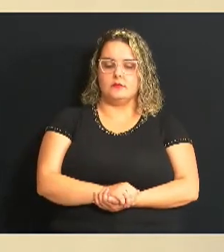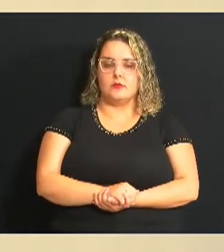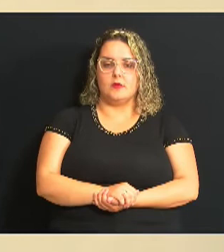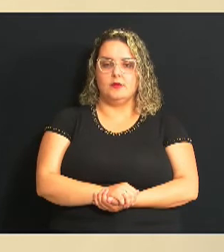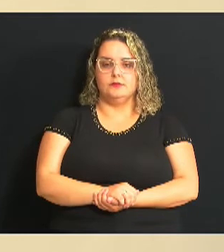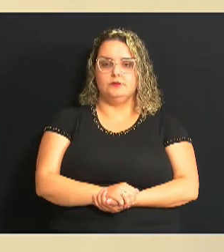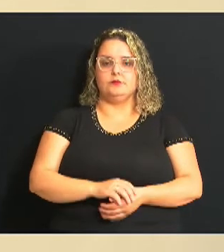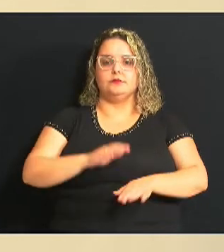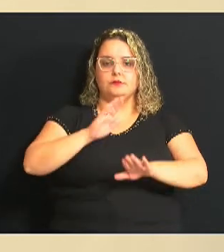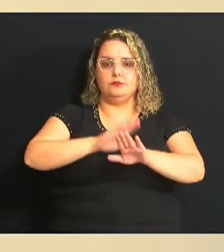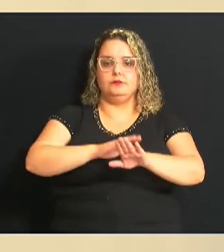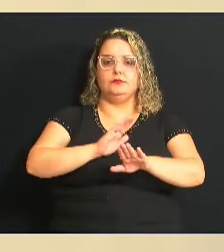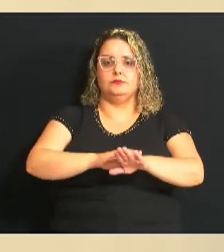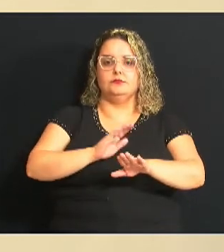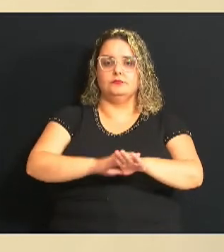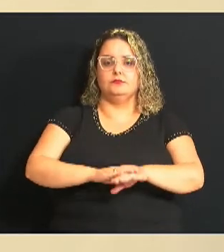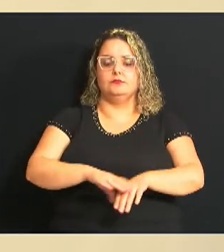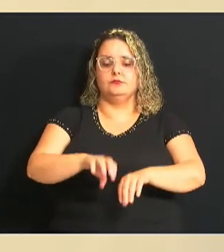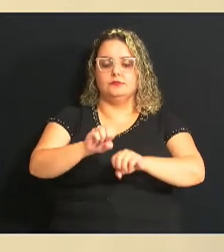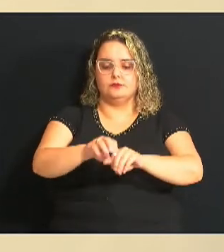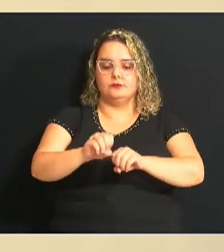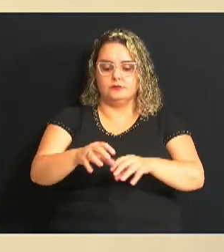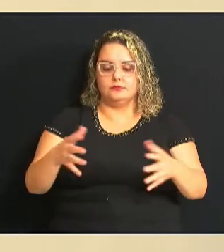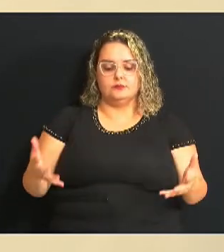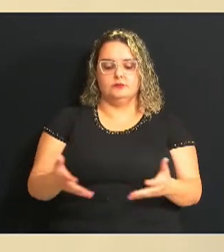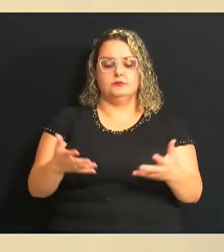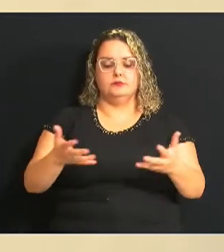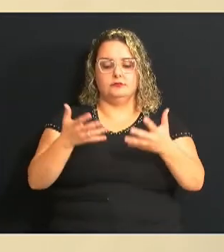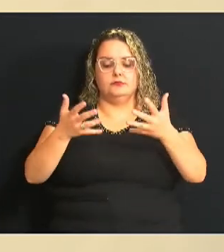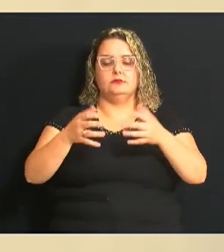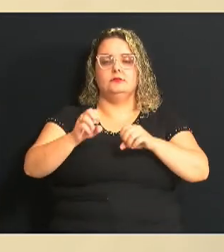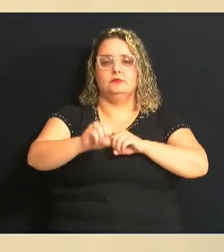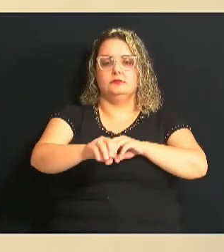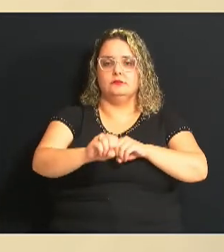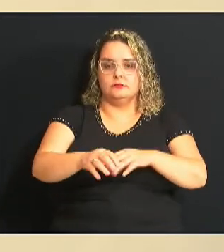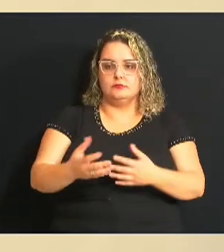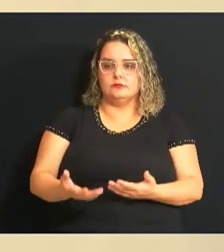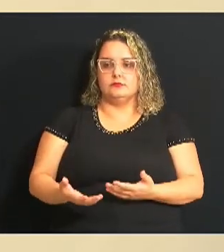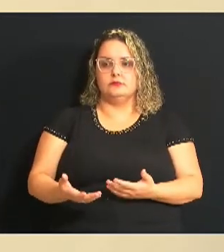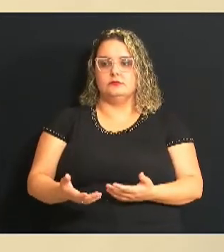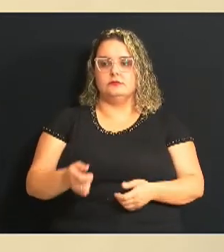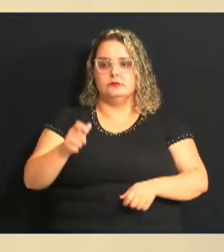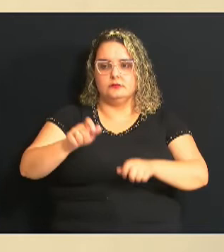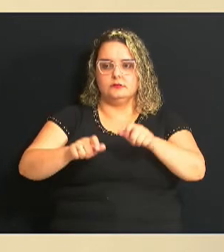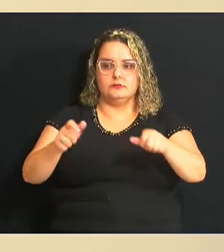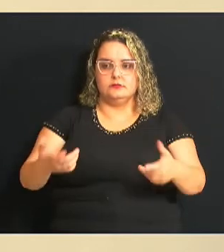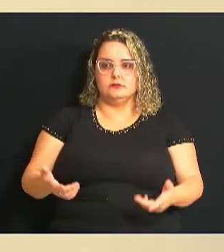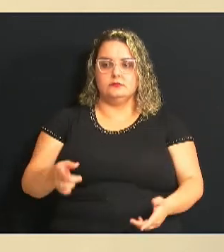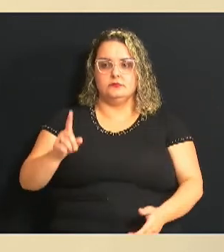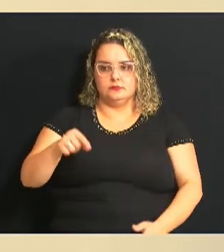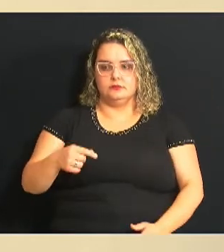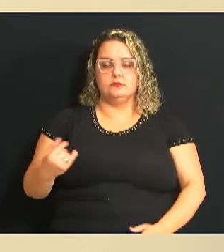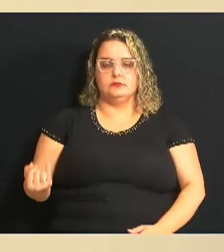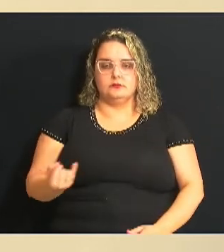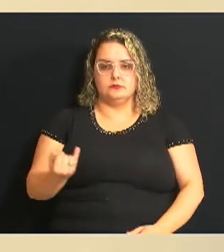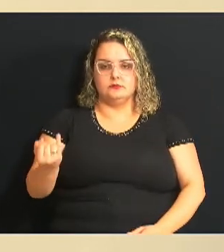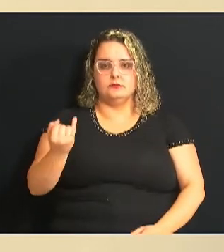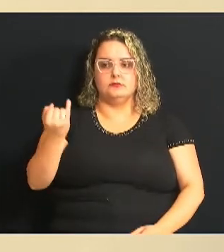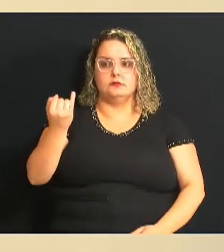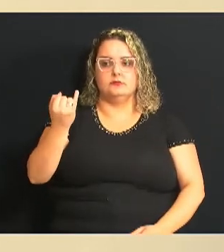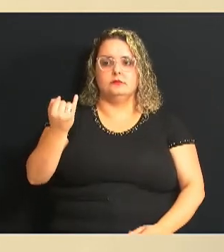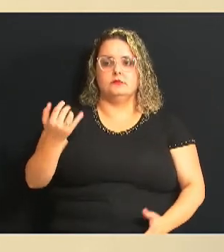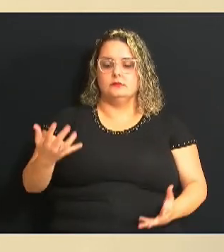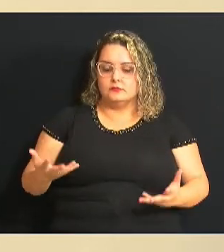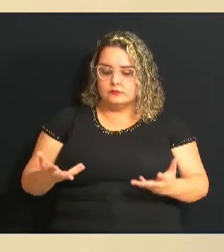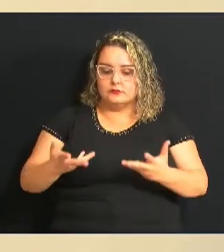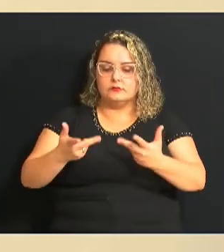atuar na educação, colaborar com a educação de alguém é algo extremamente fantástico,